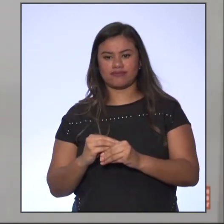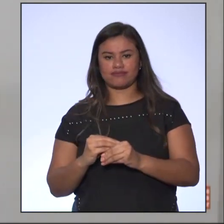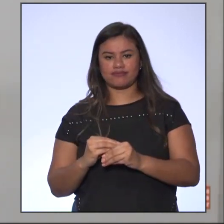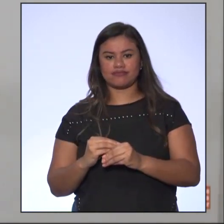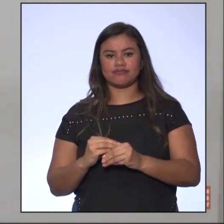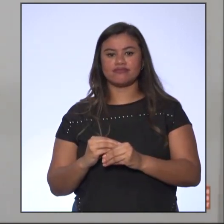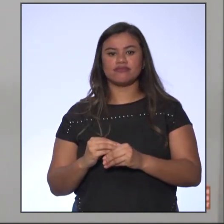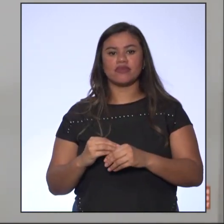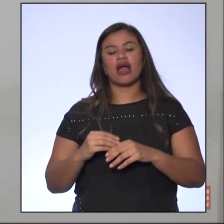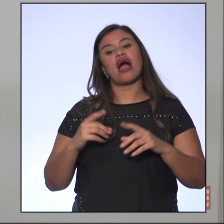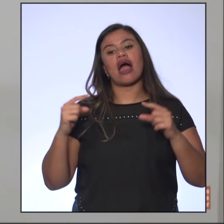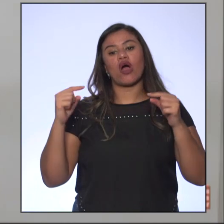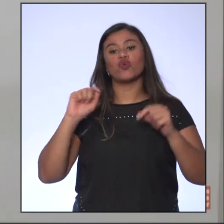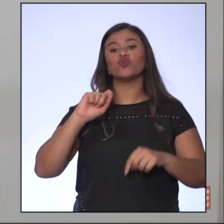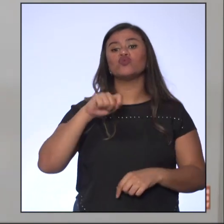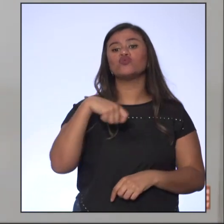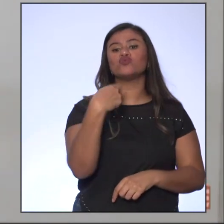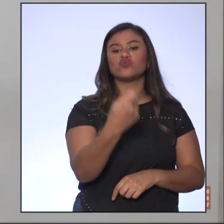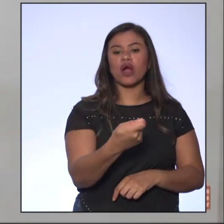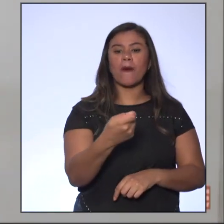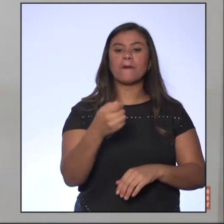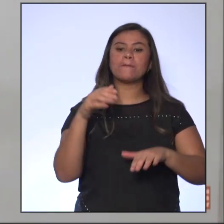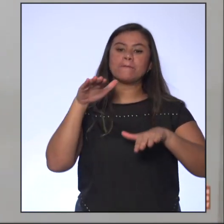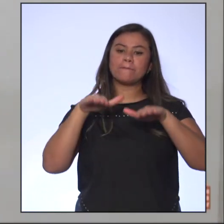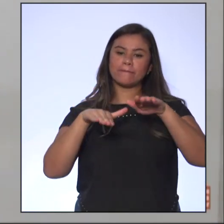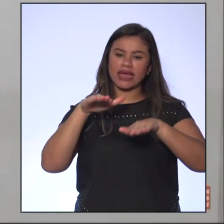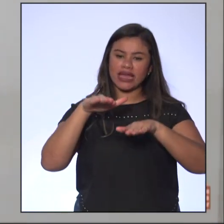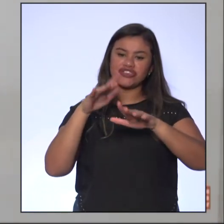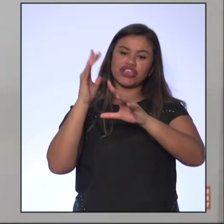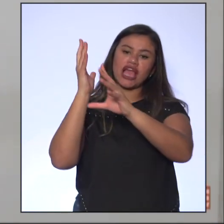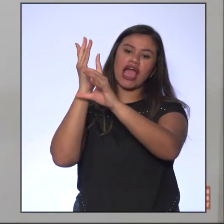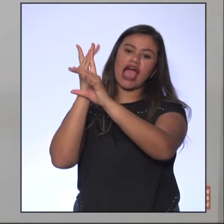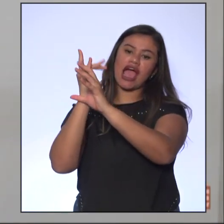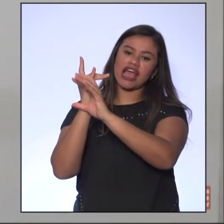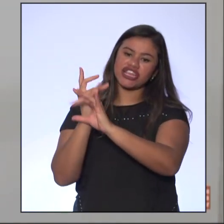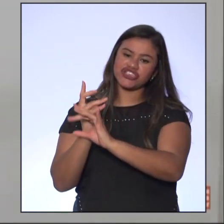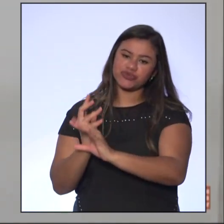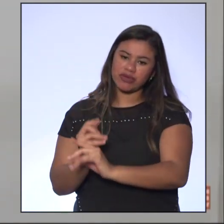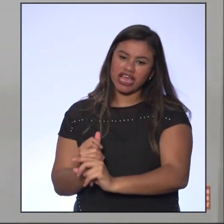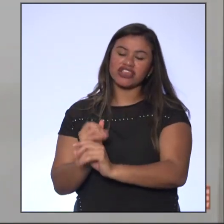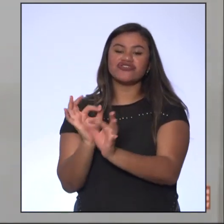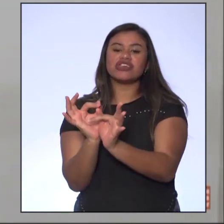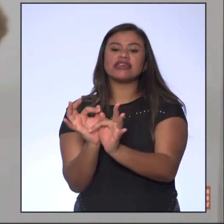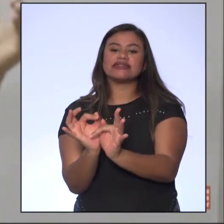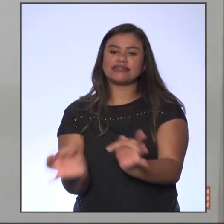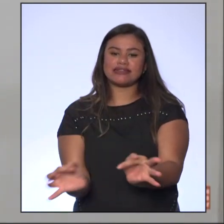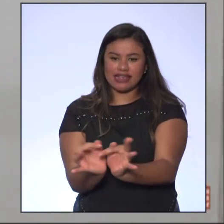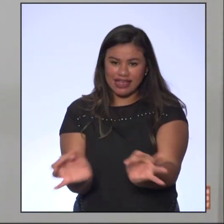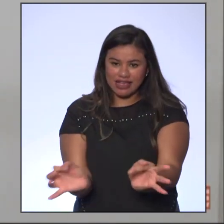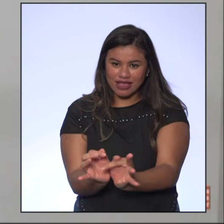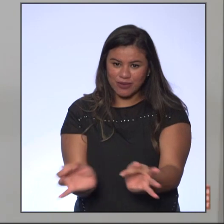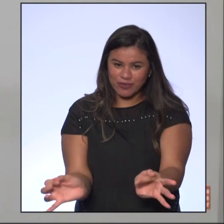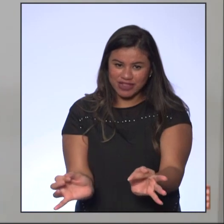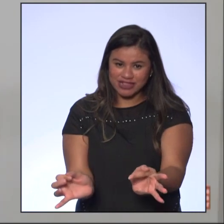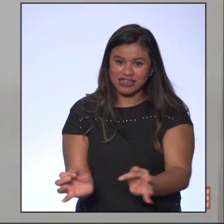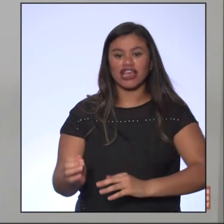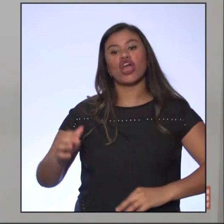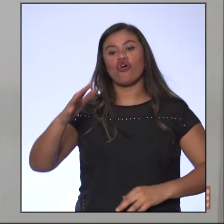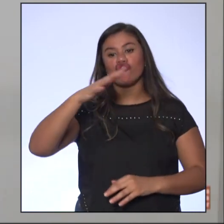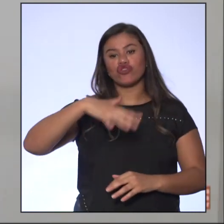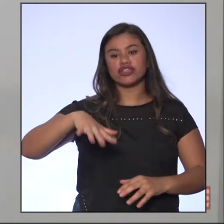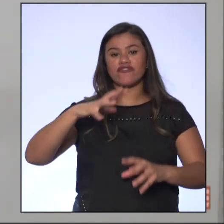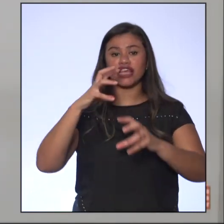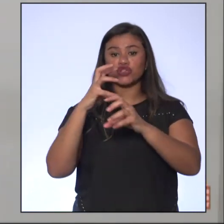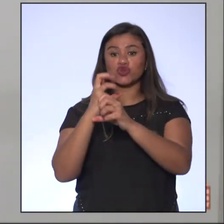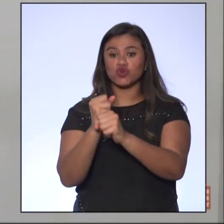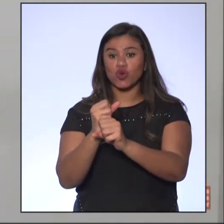Média aritmética simples. Como é a média aritmética simples? Você vai somar os valores